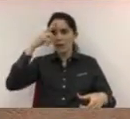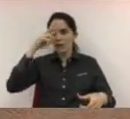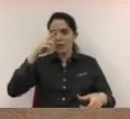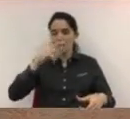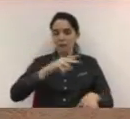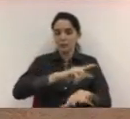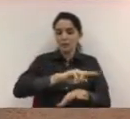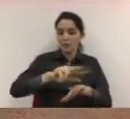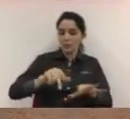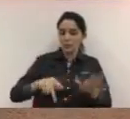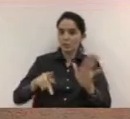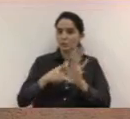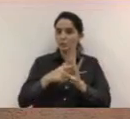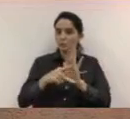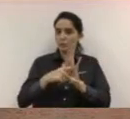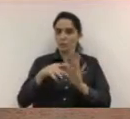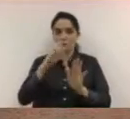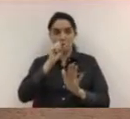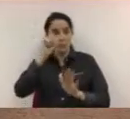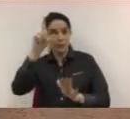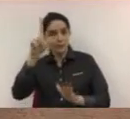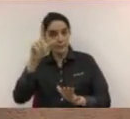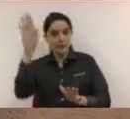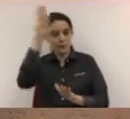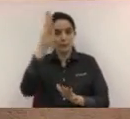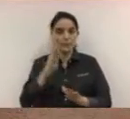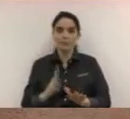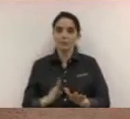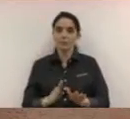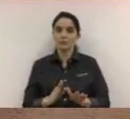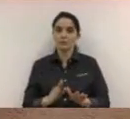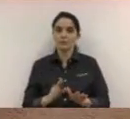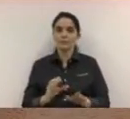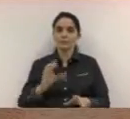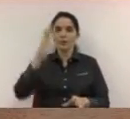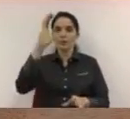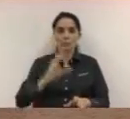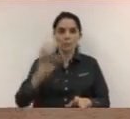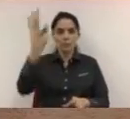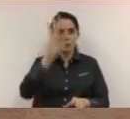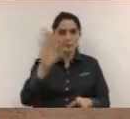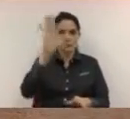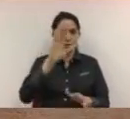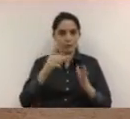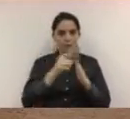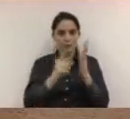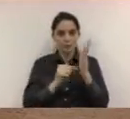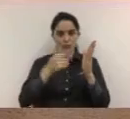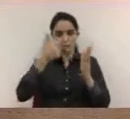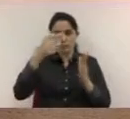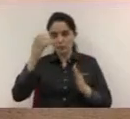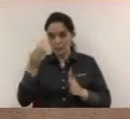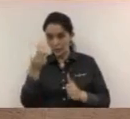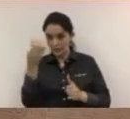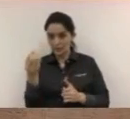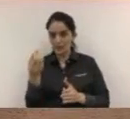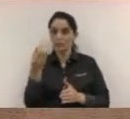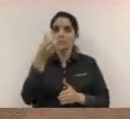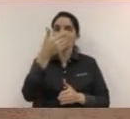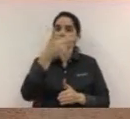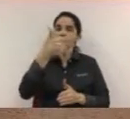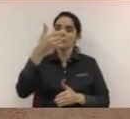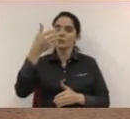brasileira. Na Constituição Estadual de São Paulo, nos artigos 260 e 261, a preservação do